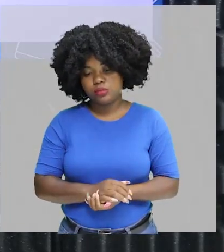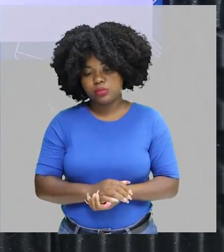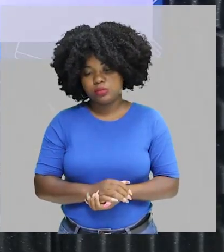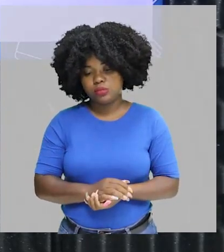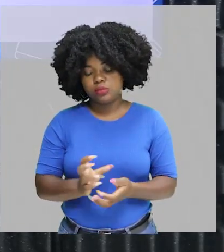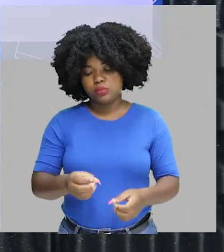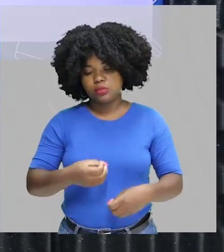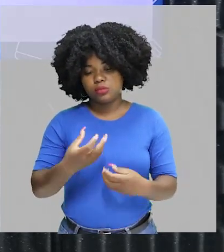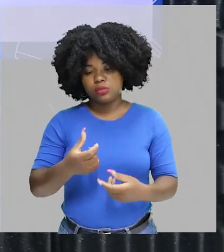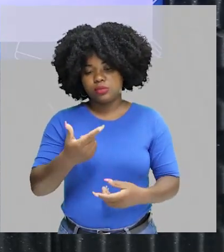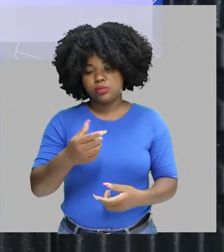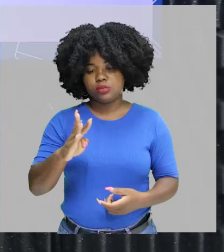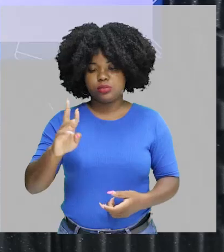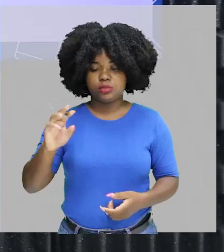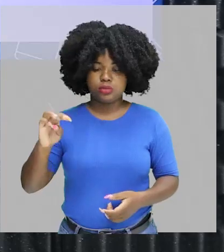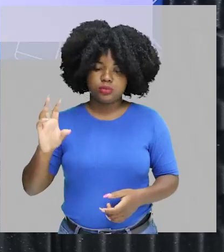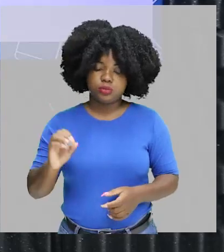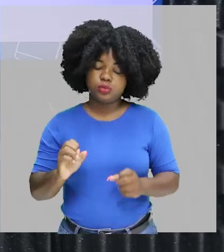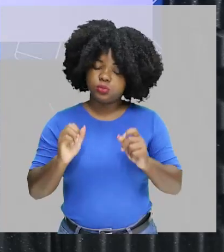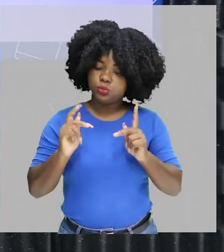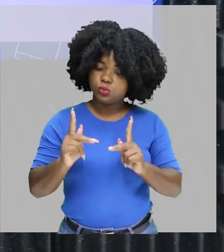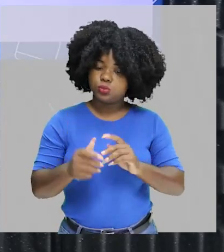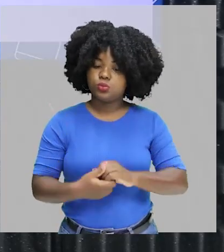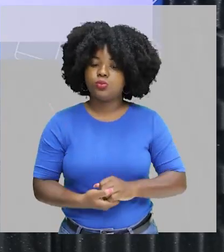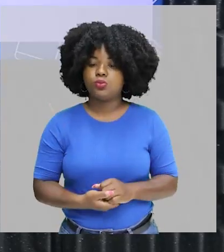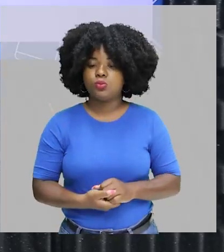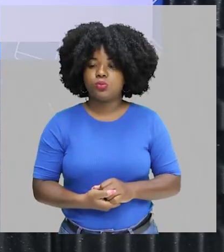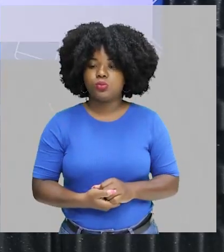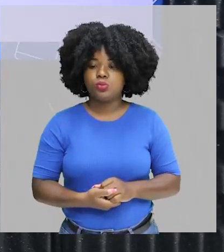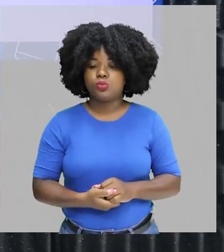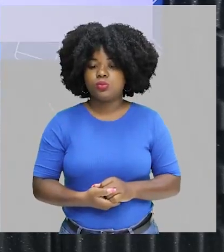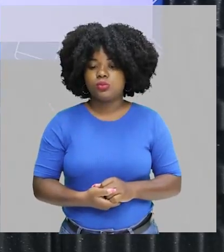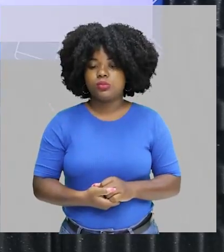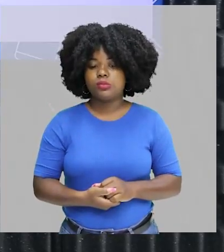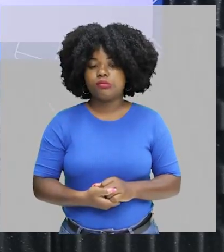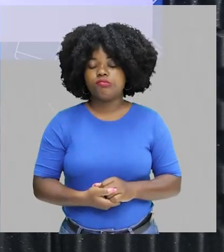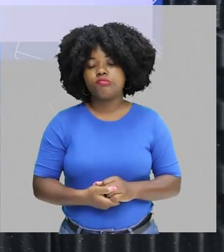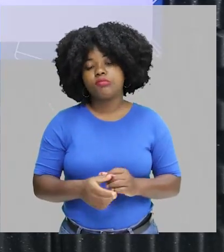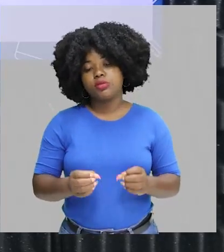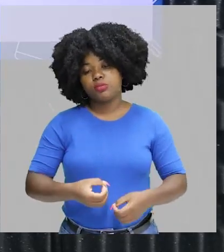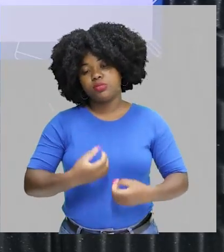o 2-bromopropano. Show de bola, turminha? Então, para